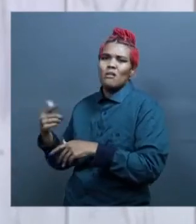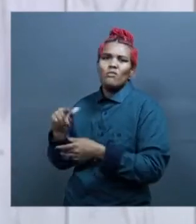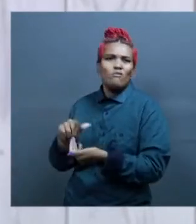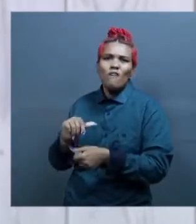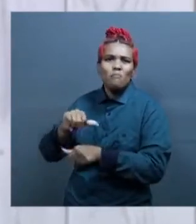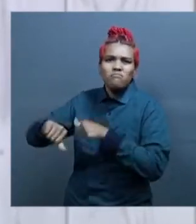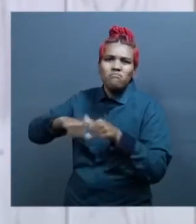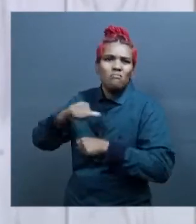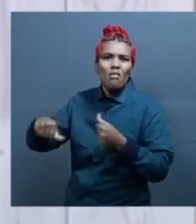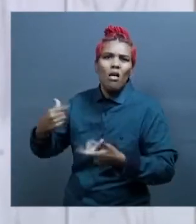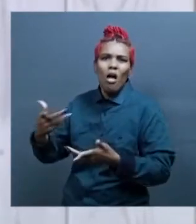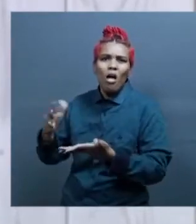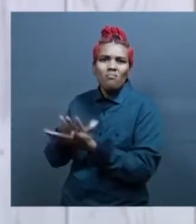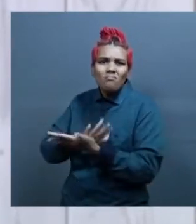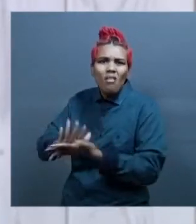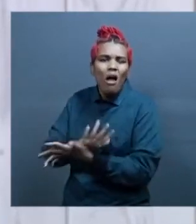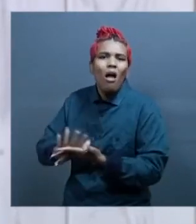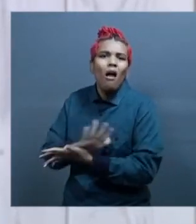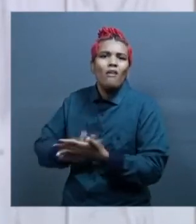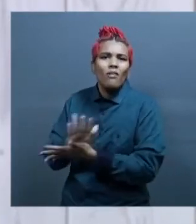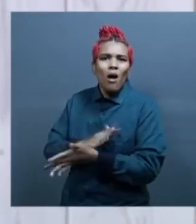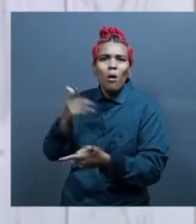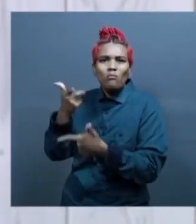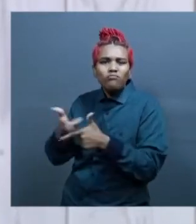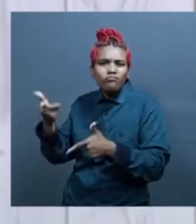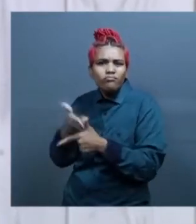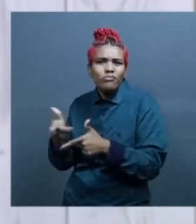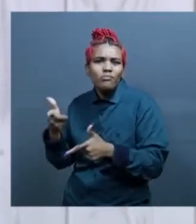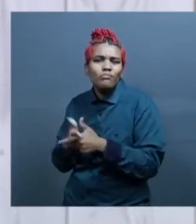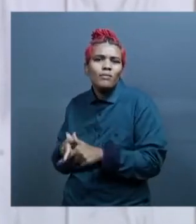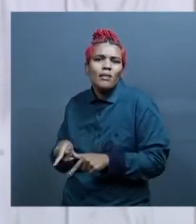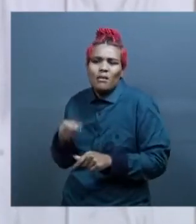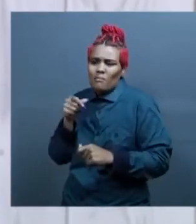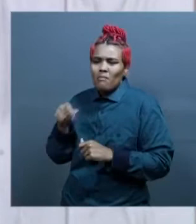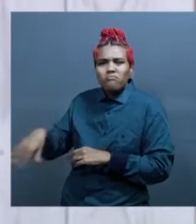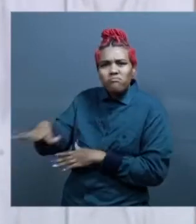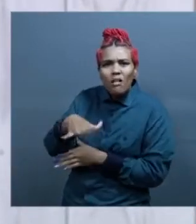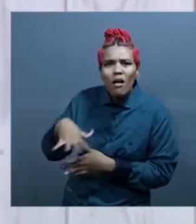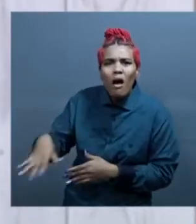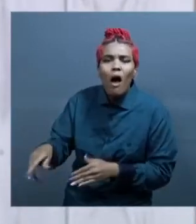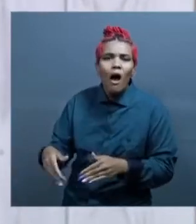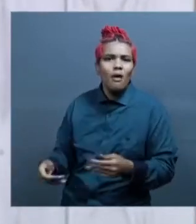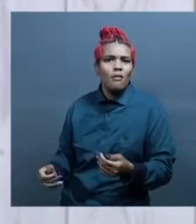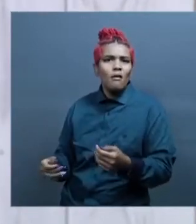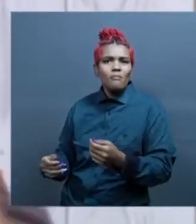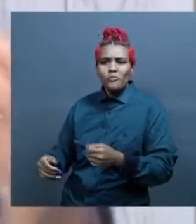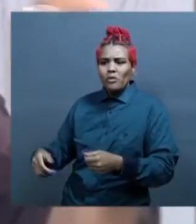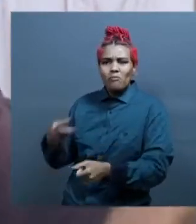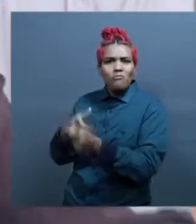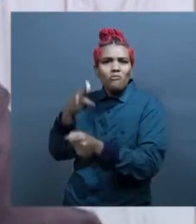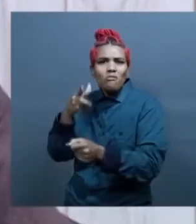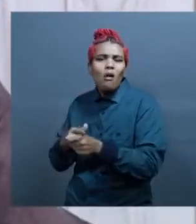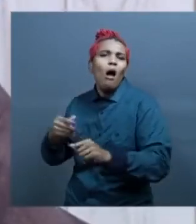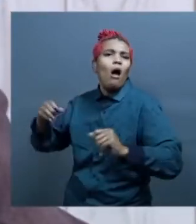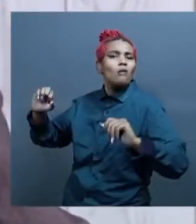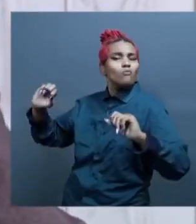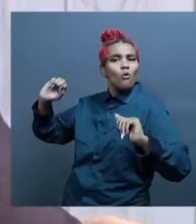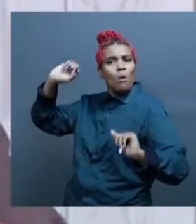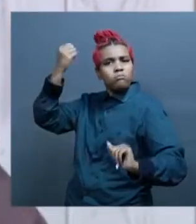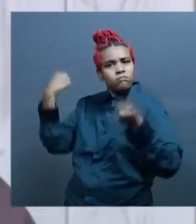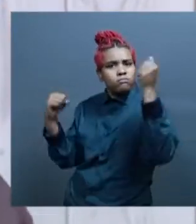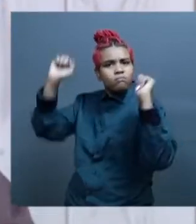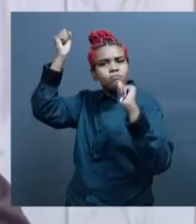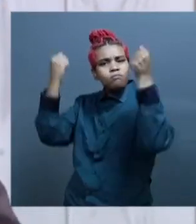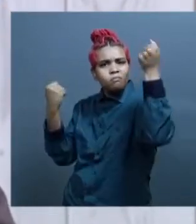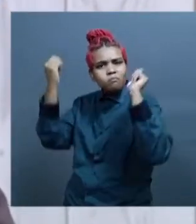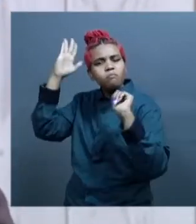vai ajudar nos enfrentarmos os problemas que são é problemas que trata o seguinte tanto na base urbana industrial como na agropecuária tem que